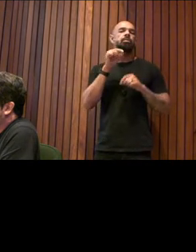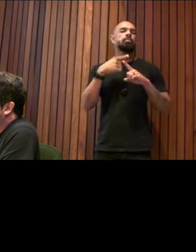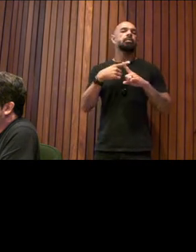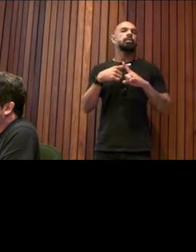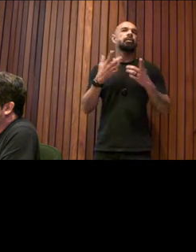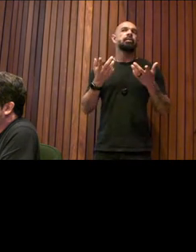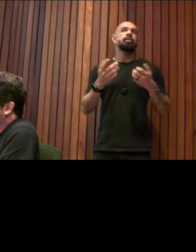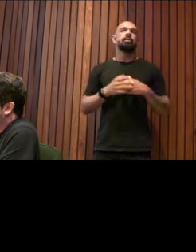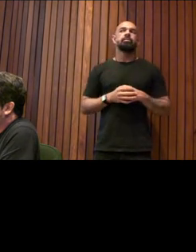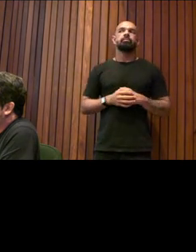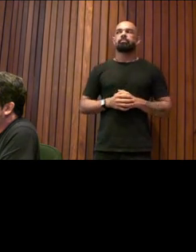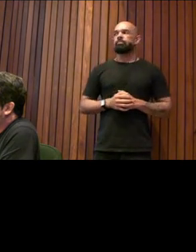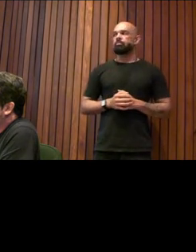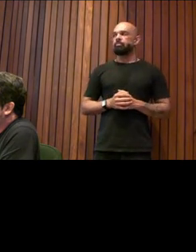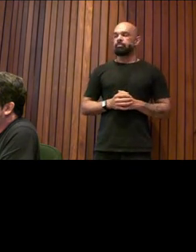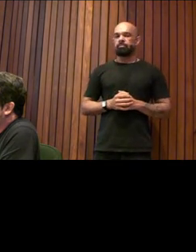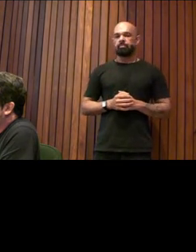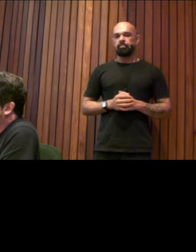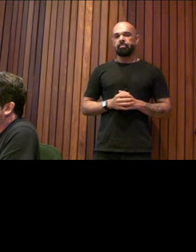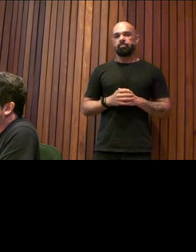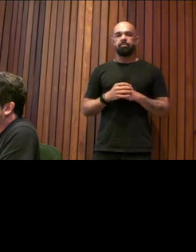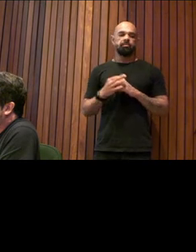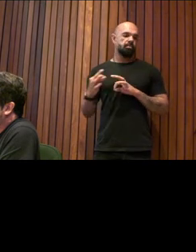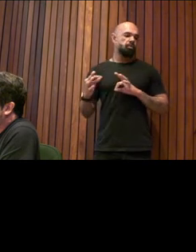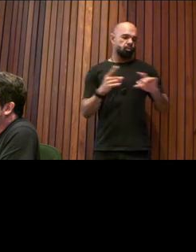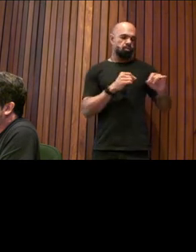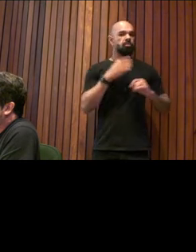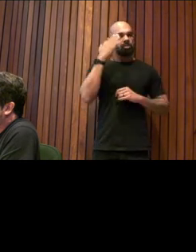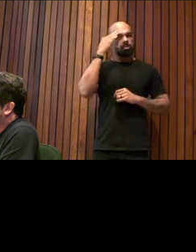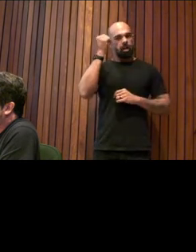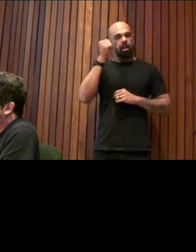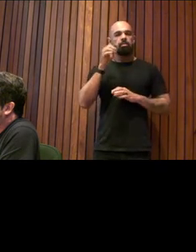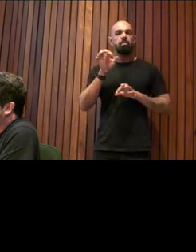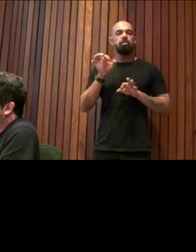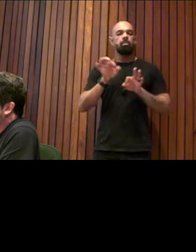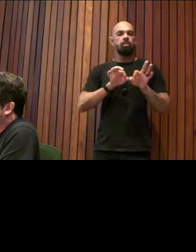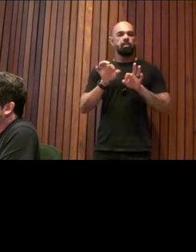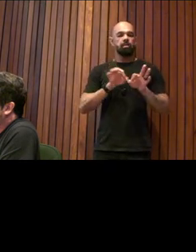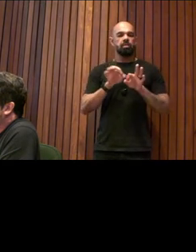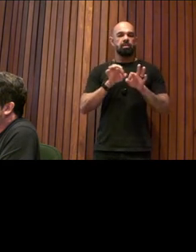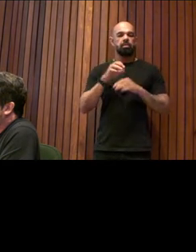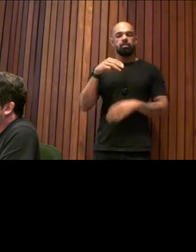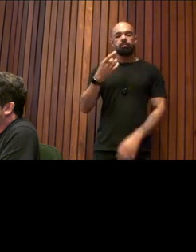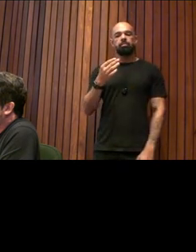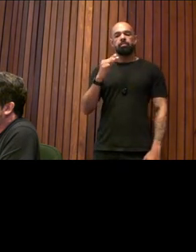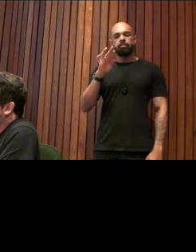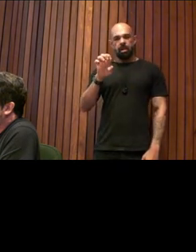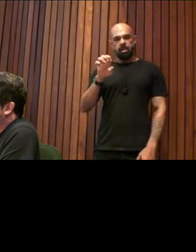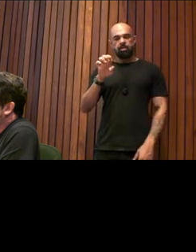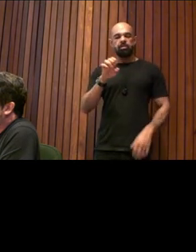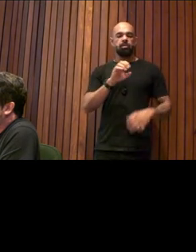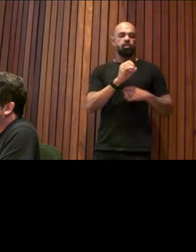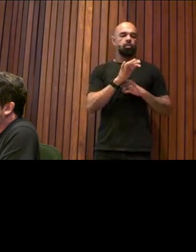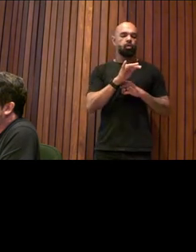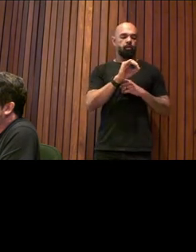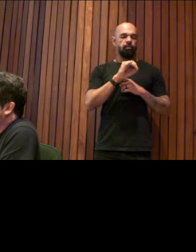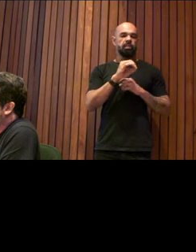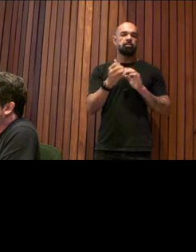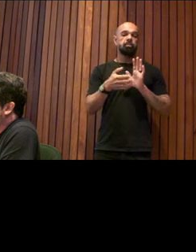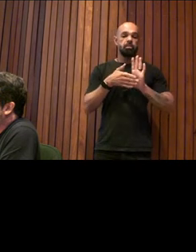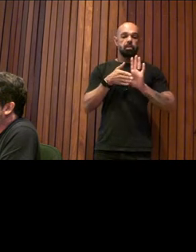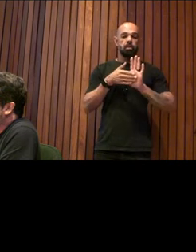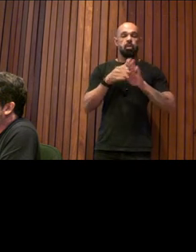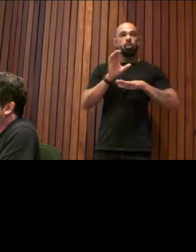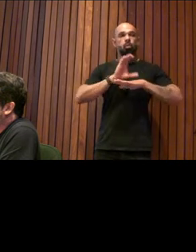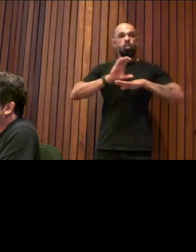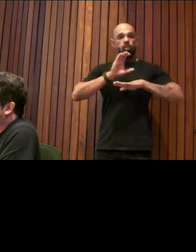assim, como vocês todos sabem, né, o projeto Mestres de Ofícios, ele prevê a realização de cursos, né,